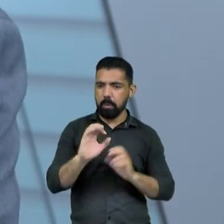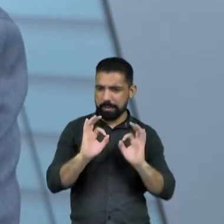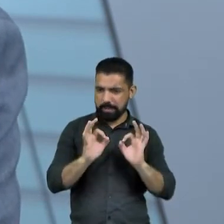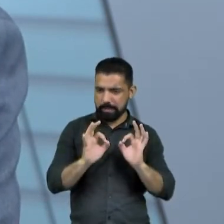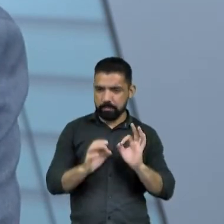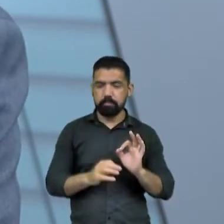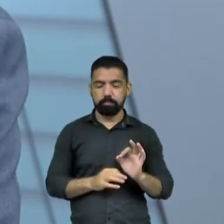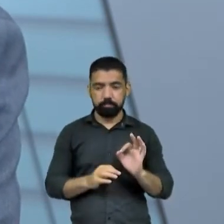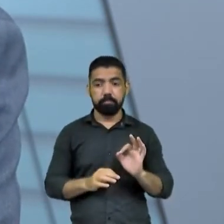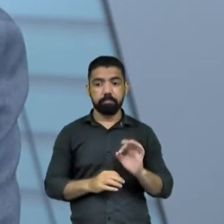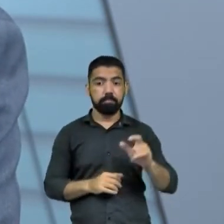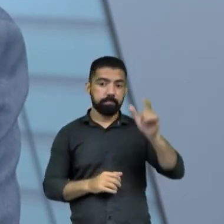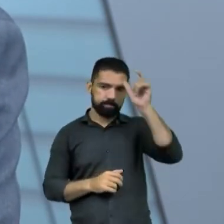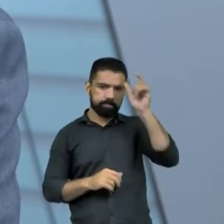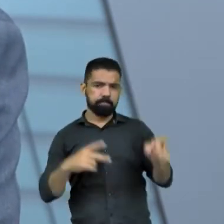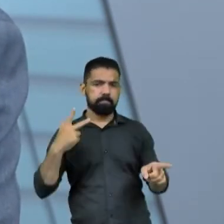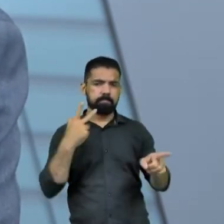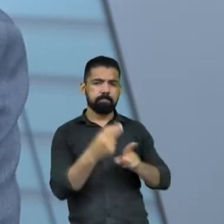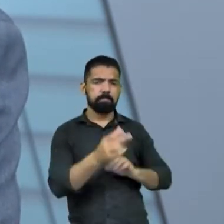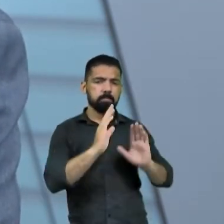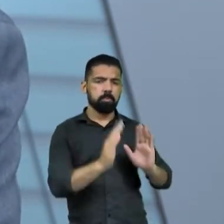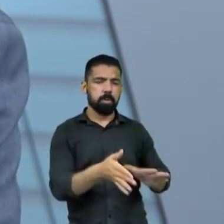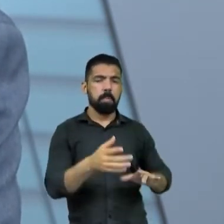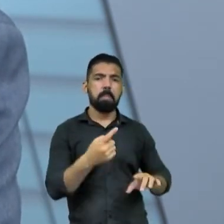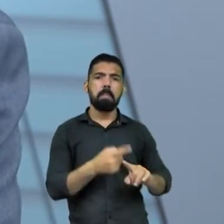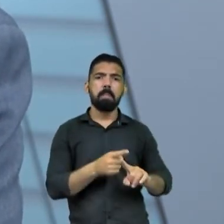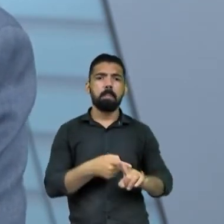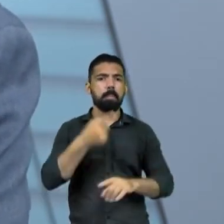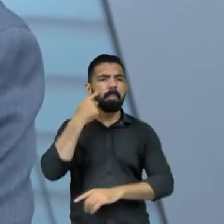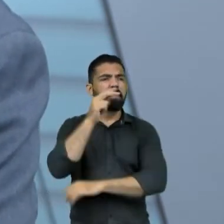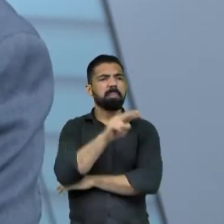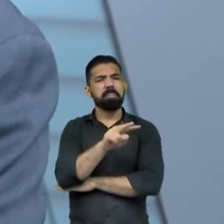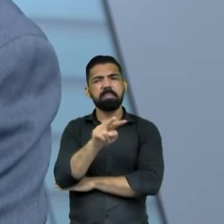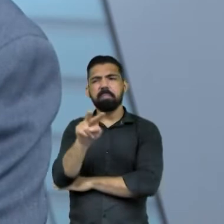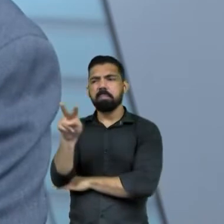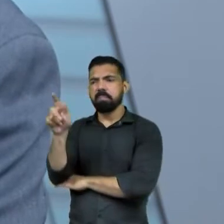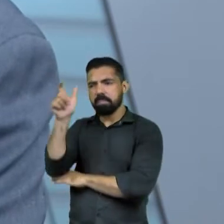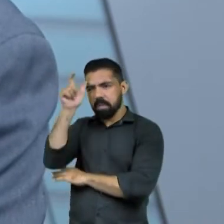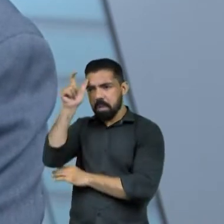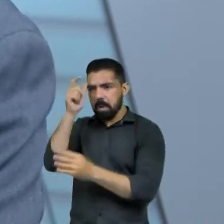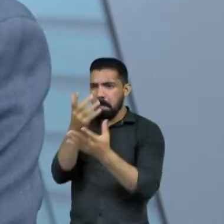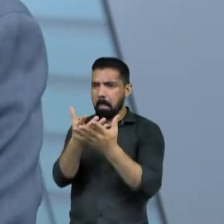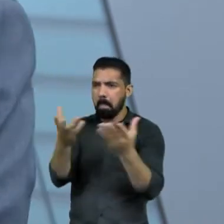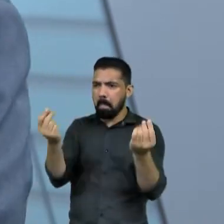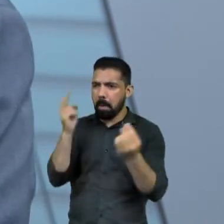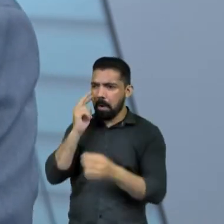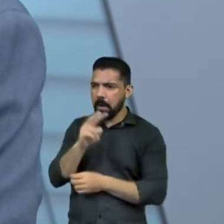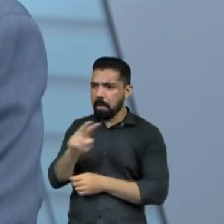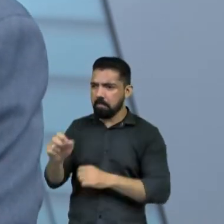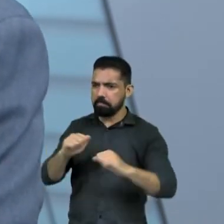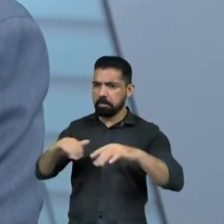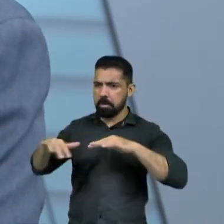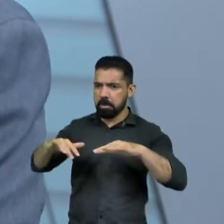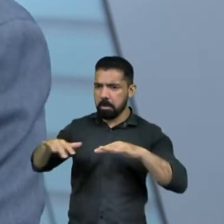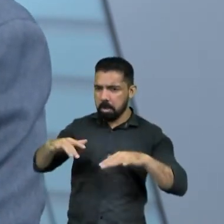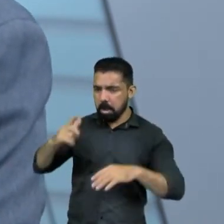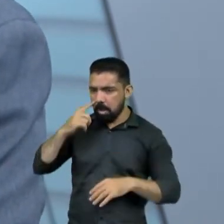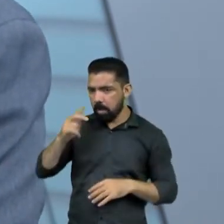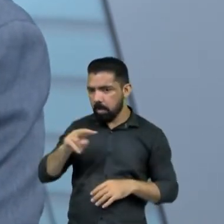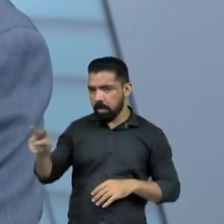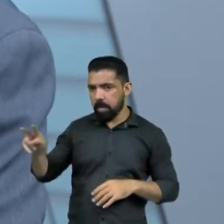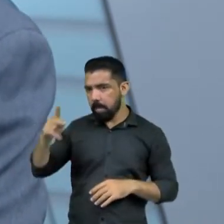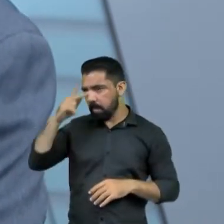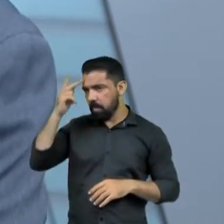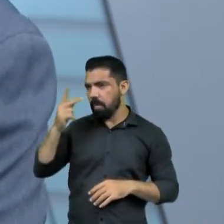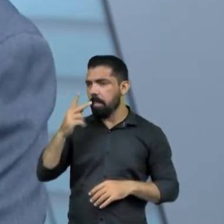programa Mas por que que a gente vê tantas manifestações diabólicas no mundo de Pessoas que preferem falar